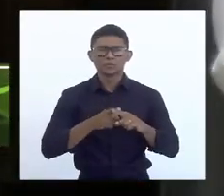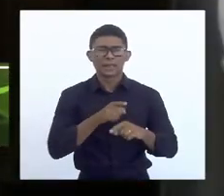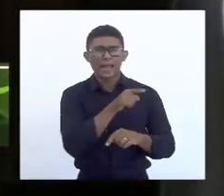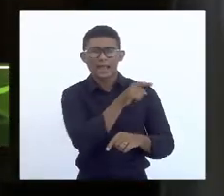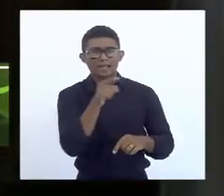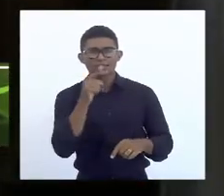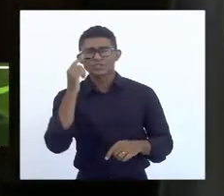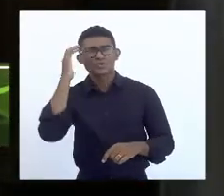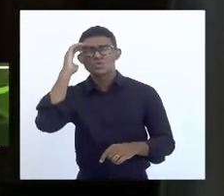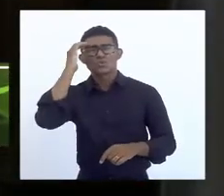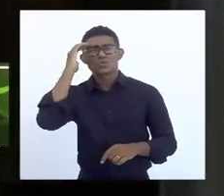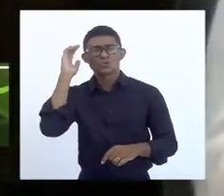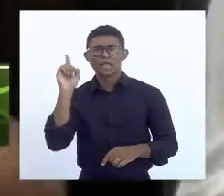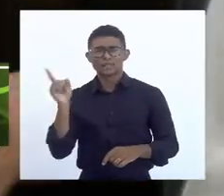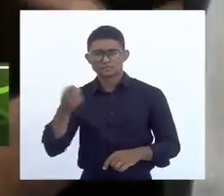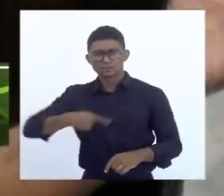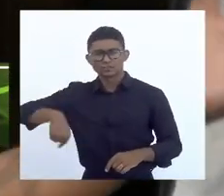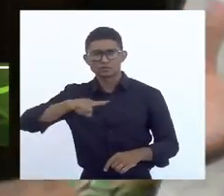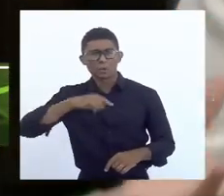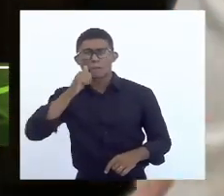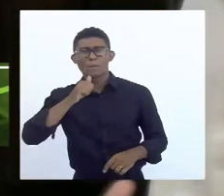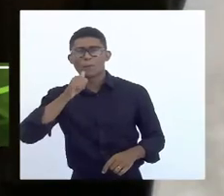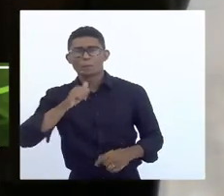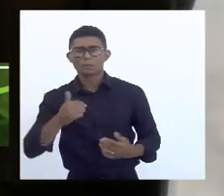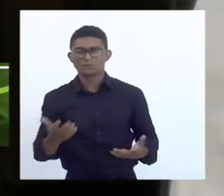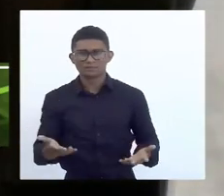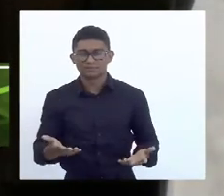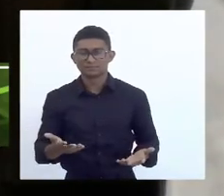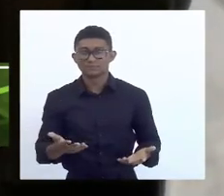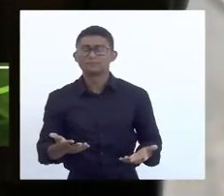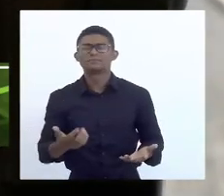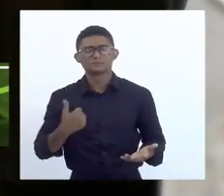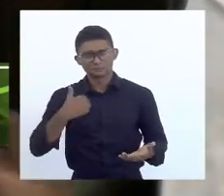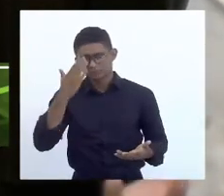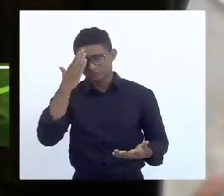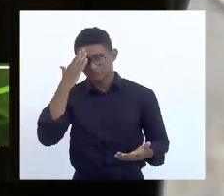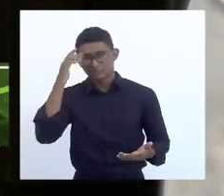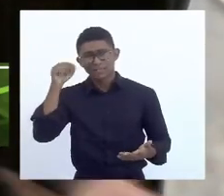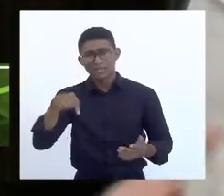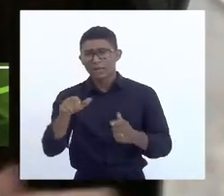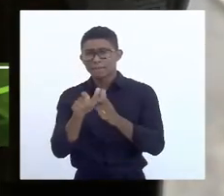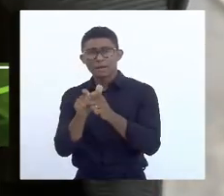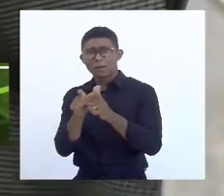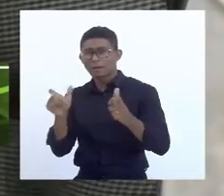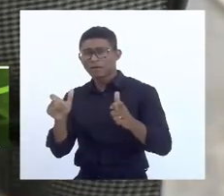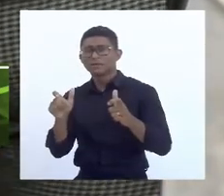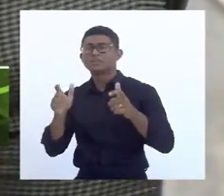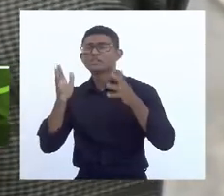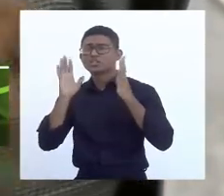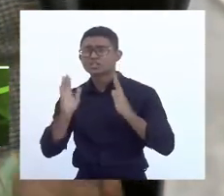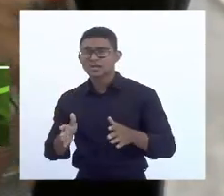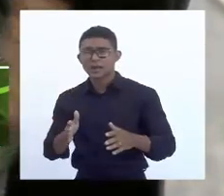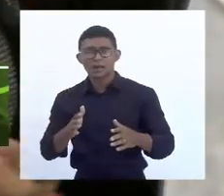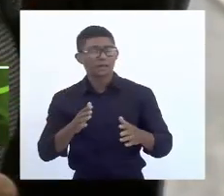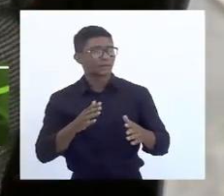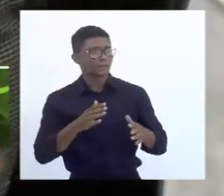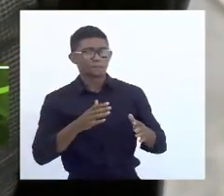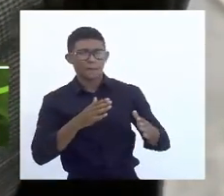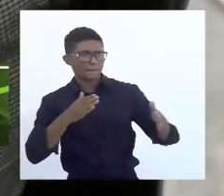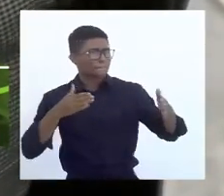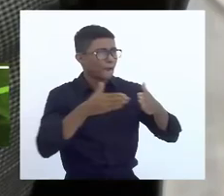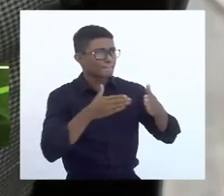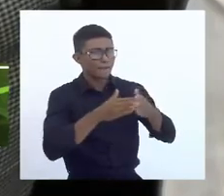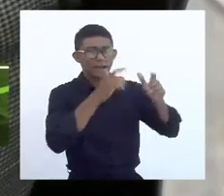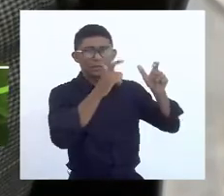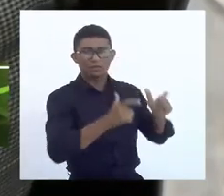enquanto parlamentar. Então, eu não tenho dúvida que a maior parte aqui já foi impedida de entrar no seu lugar de trabalho. Eu perdi as contas de